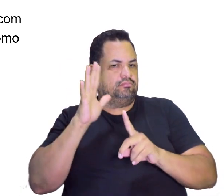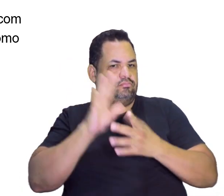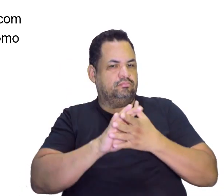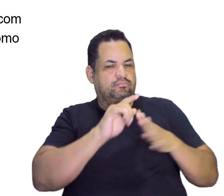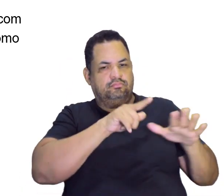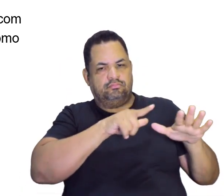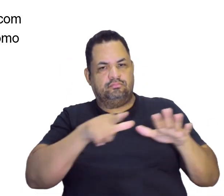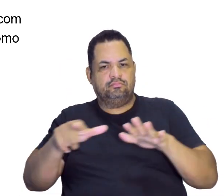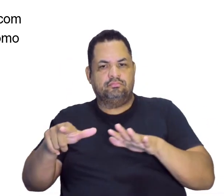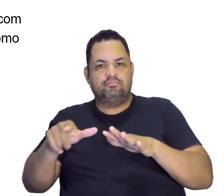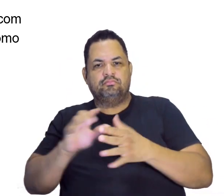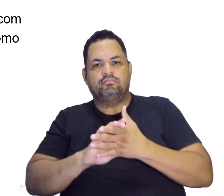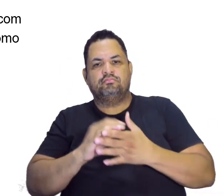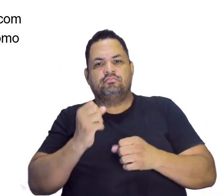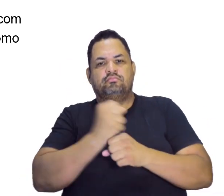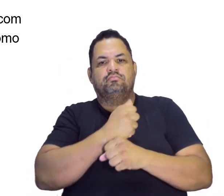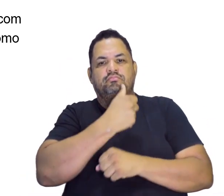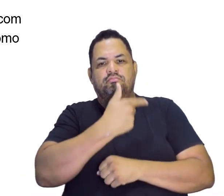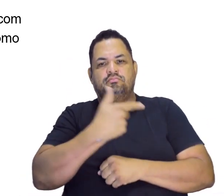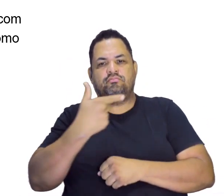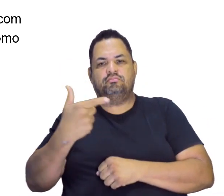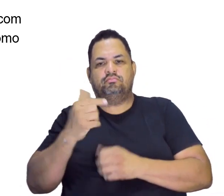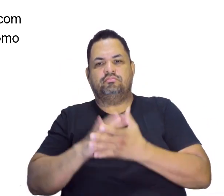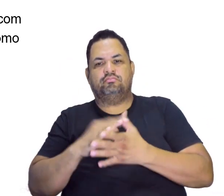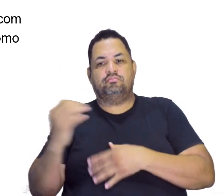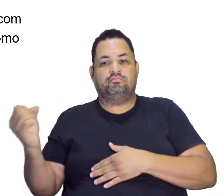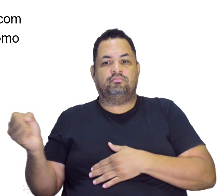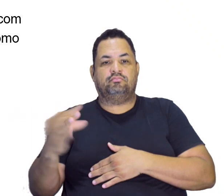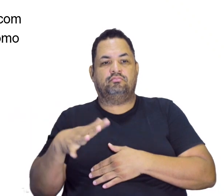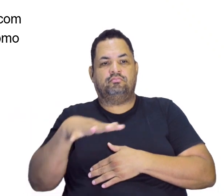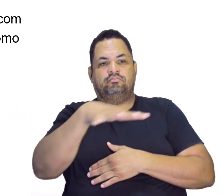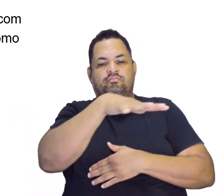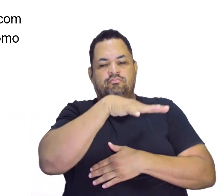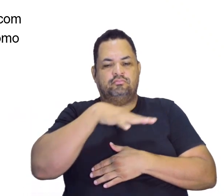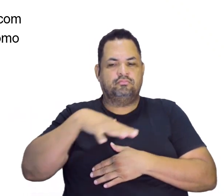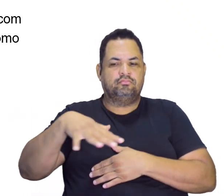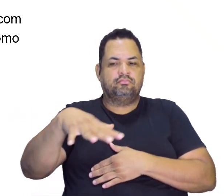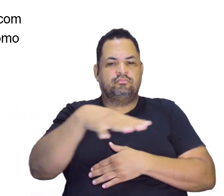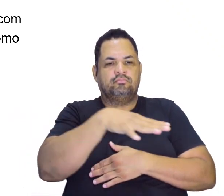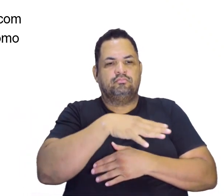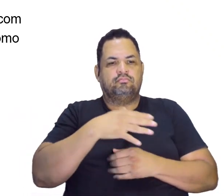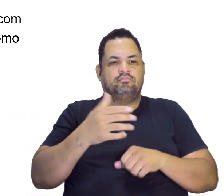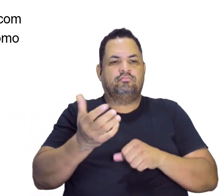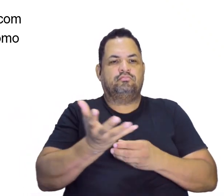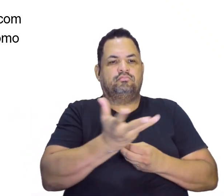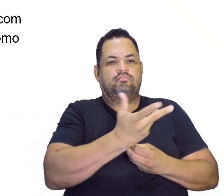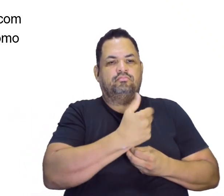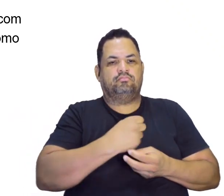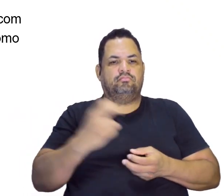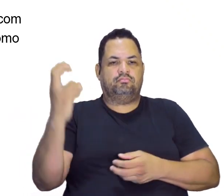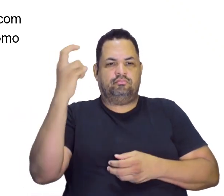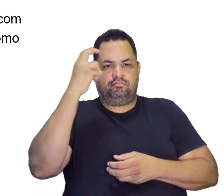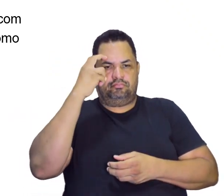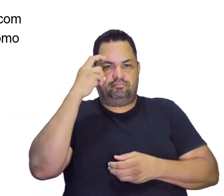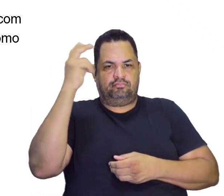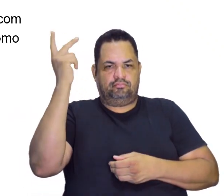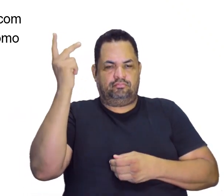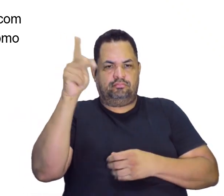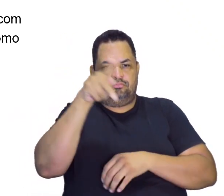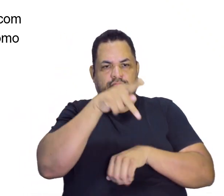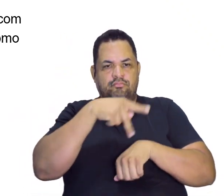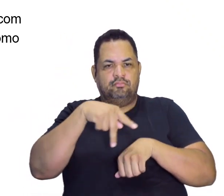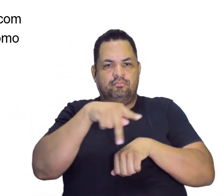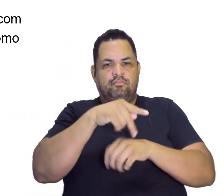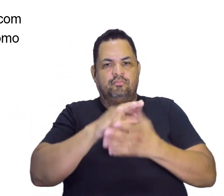de 1922 era renovar o ambiente artístico e cultural do país, produzindo uma